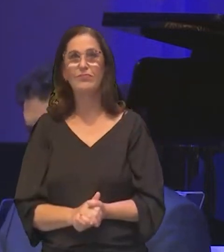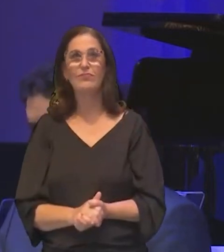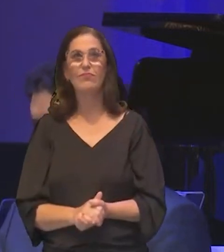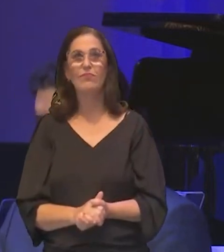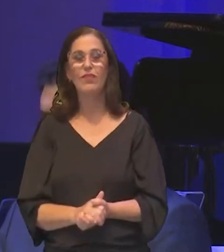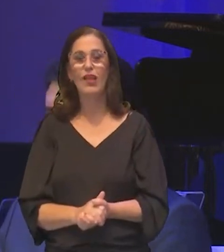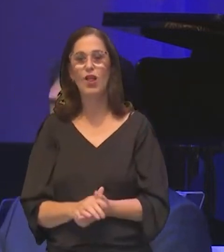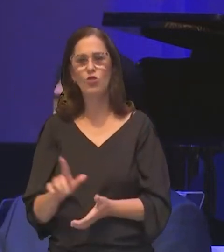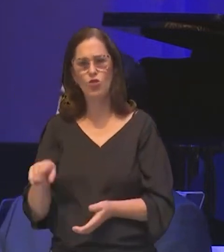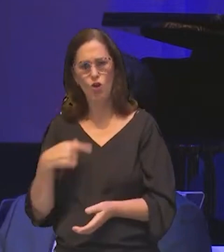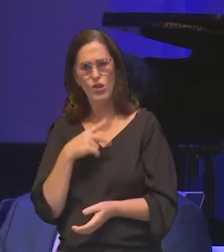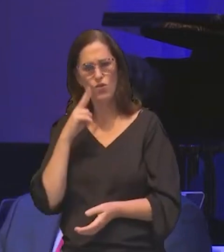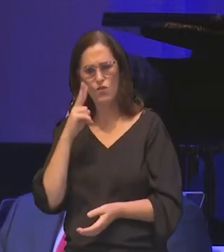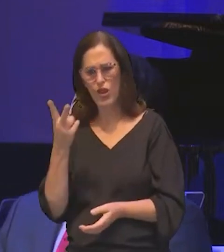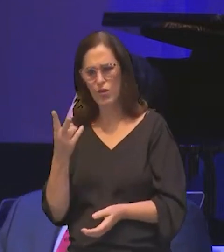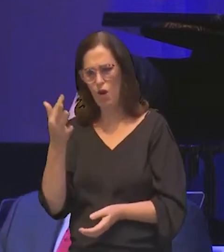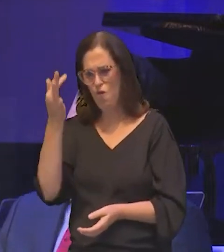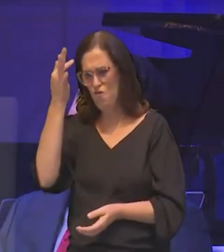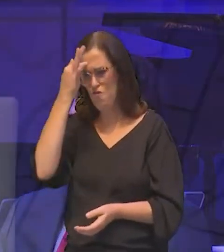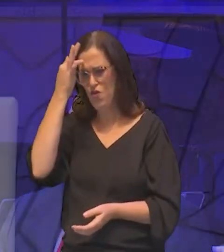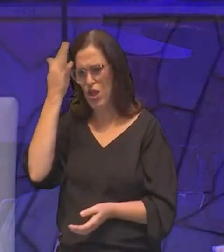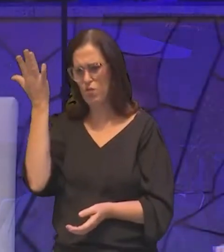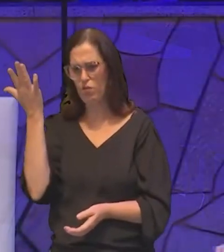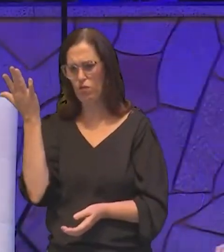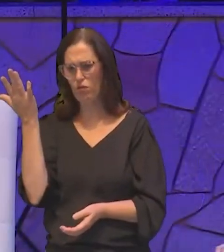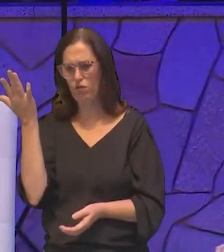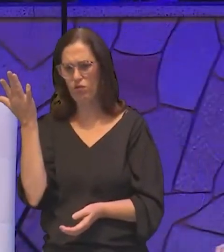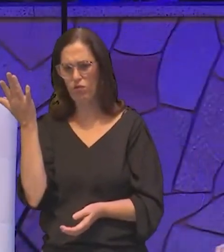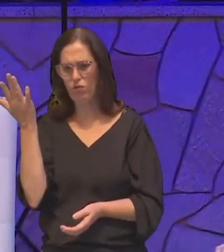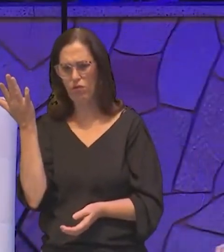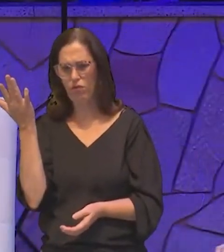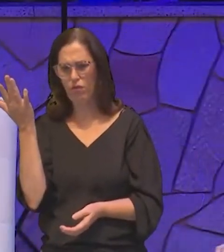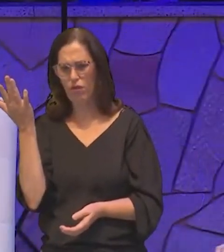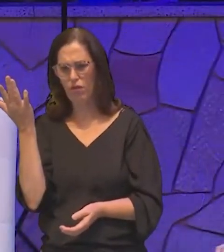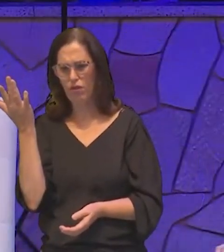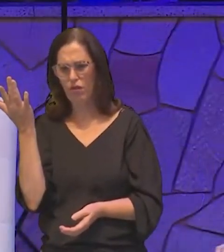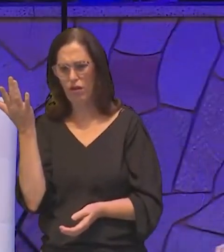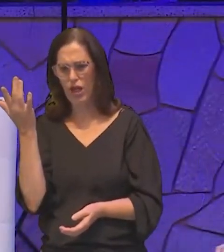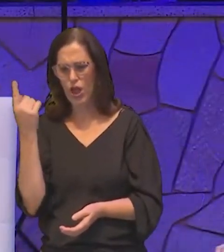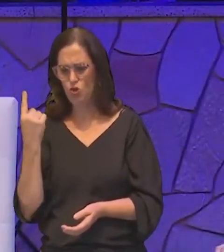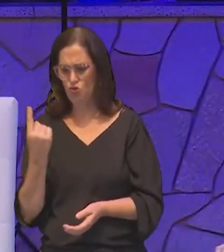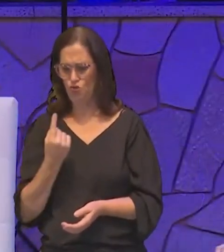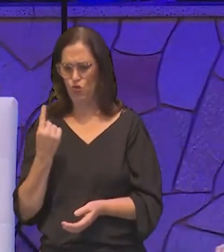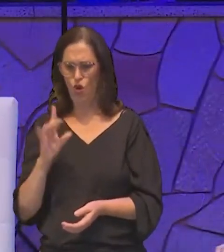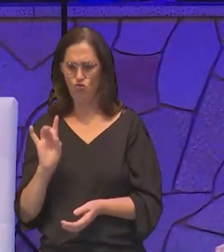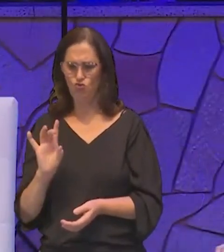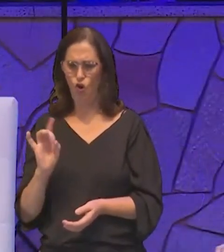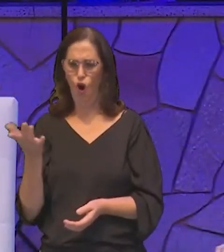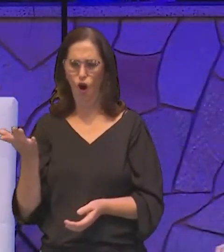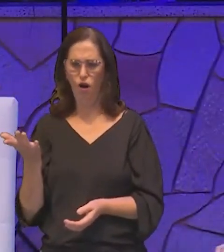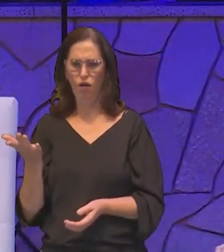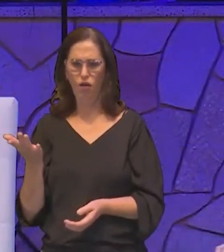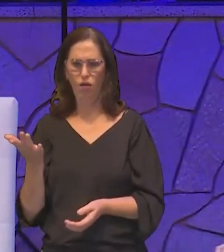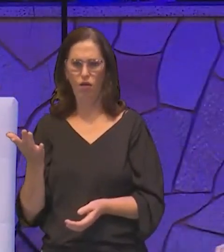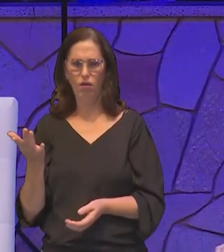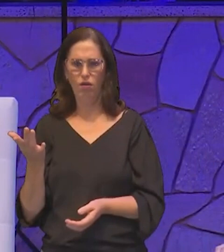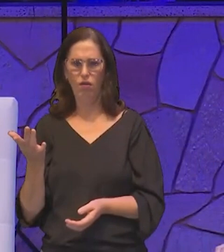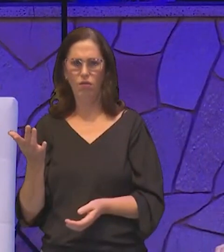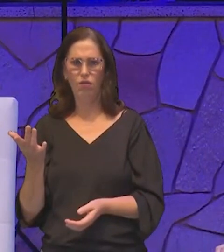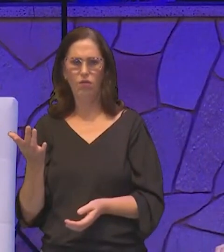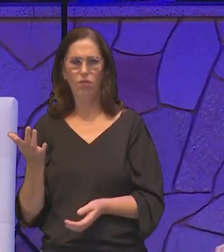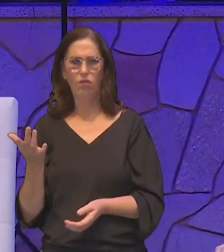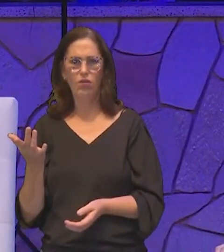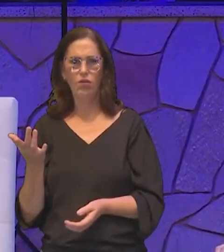Nós vemos uma fé cada vez menos coletiva e cada vez mais individual.